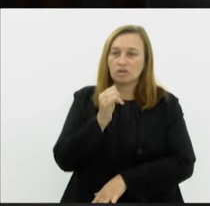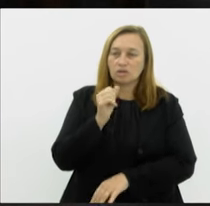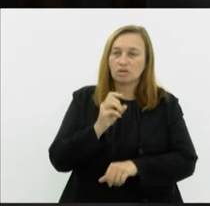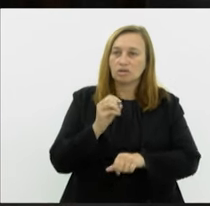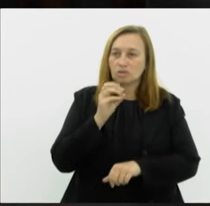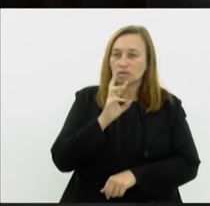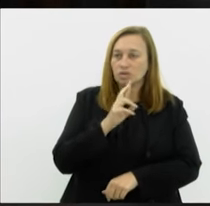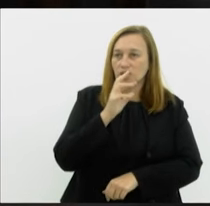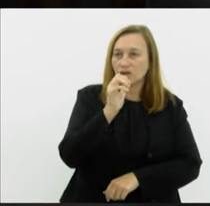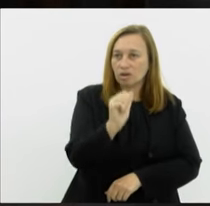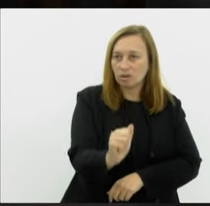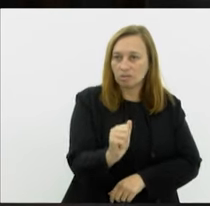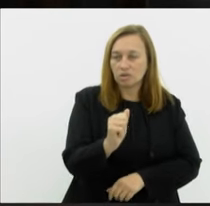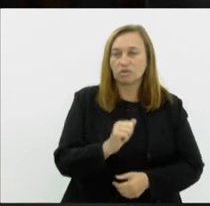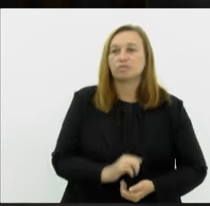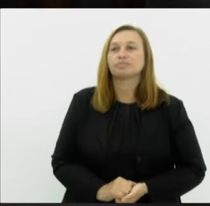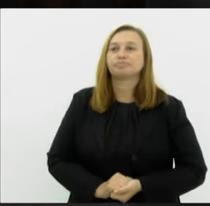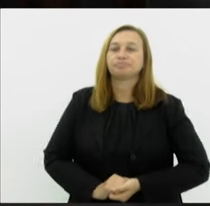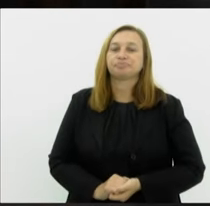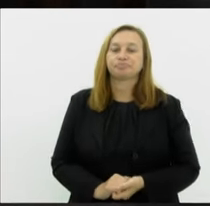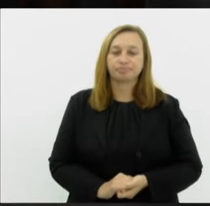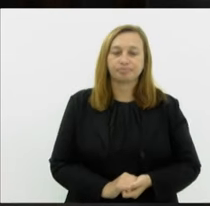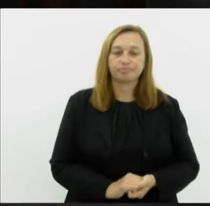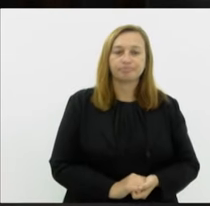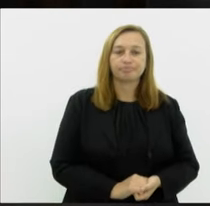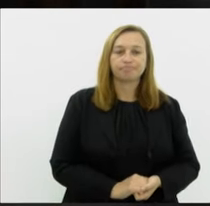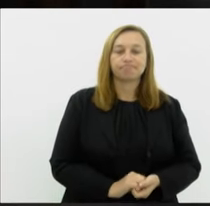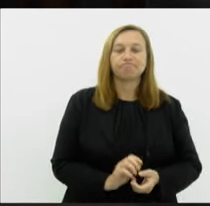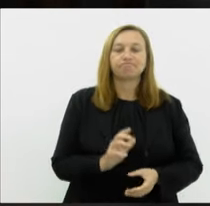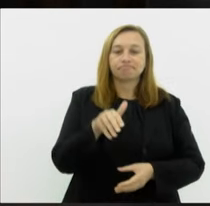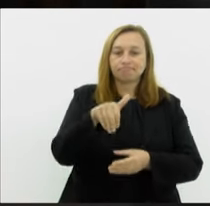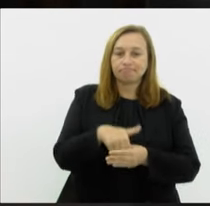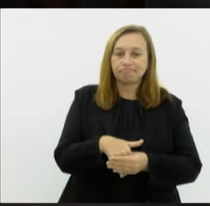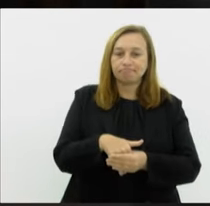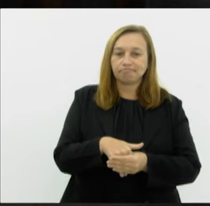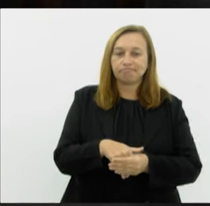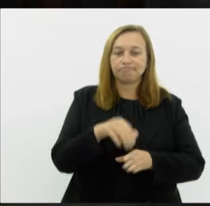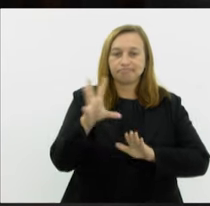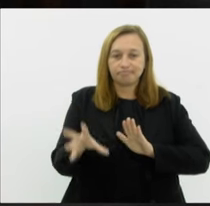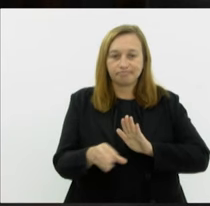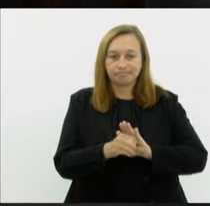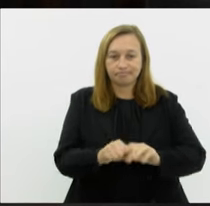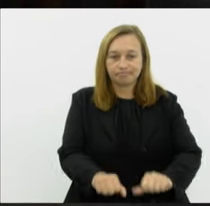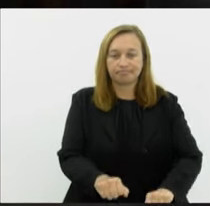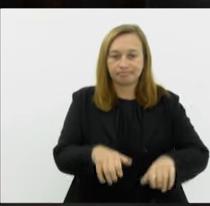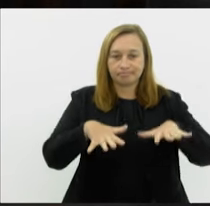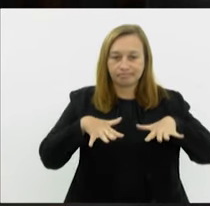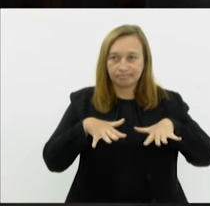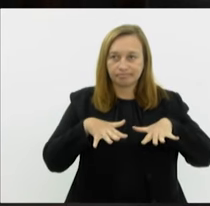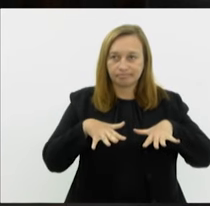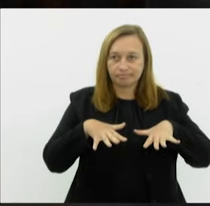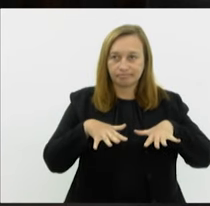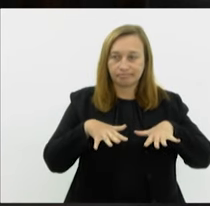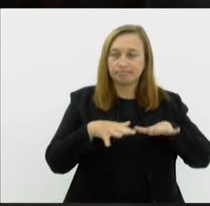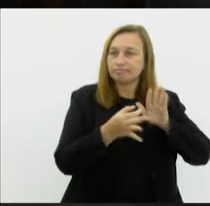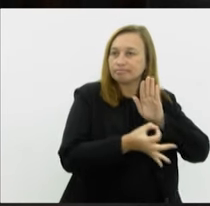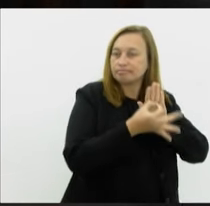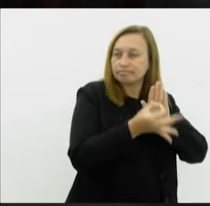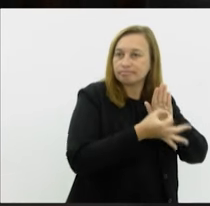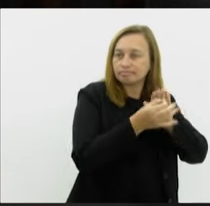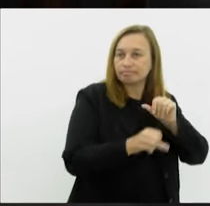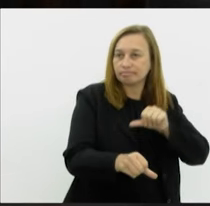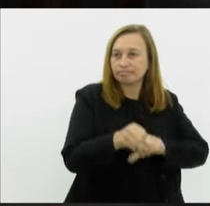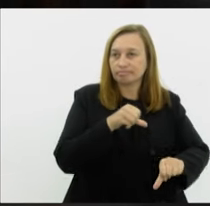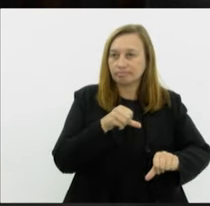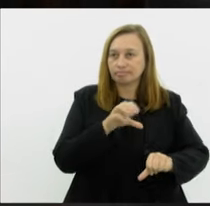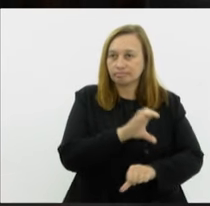Amorim e Rodrigo Amorim. Em votação, a emenda do plenário com parecer contrário da